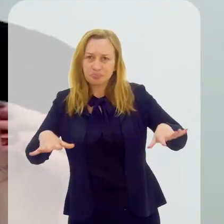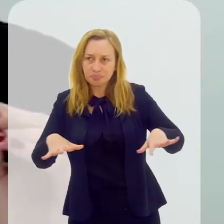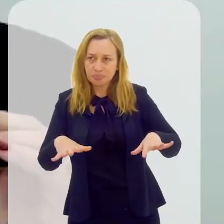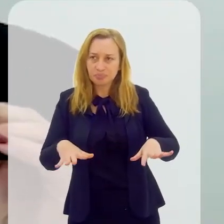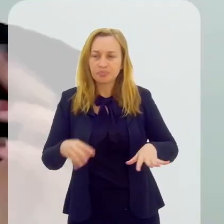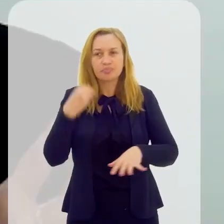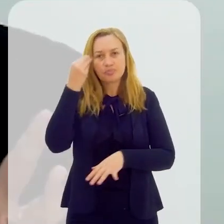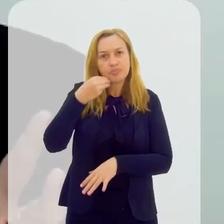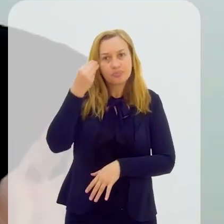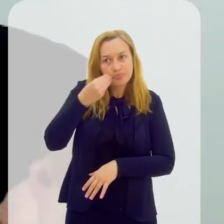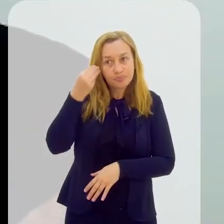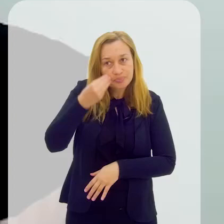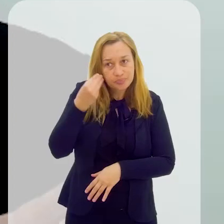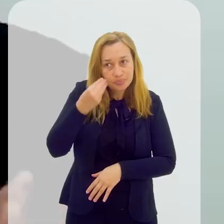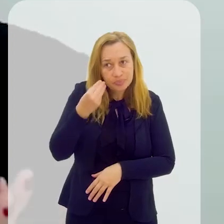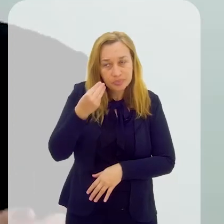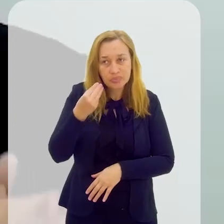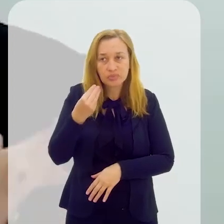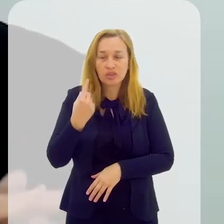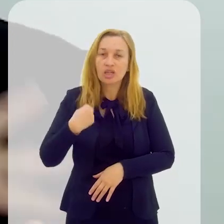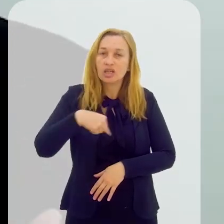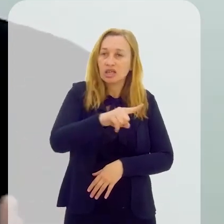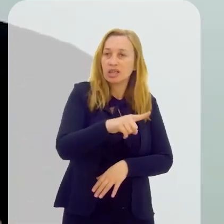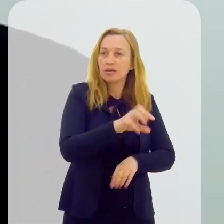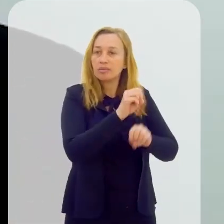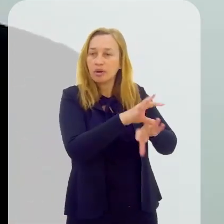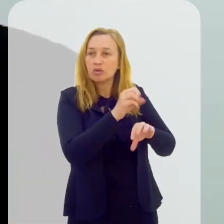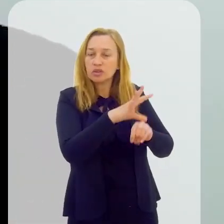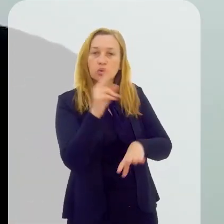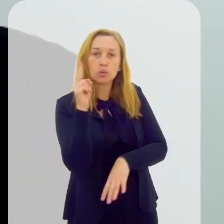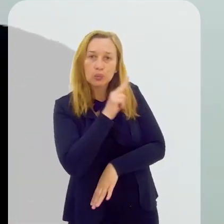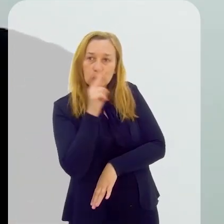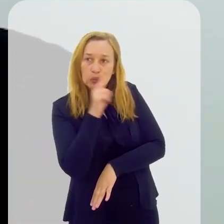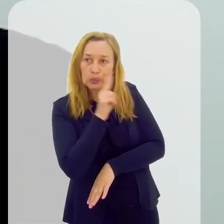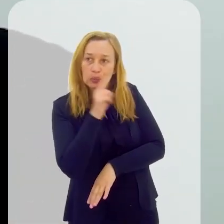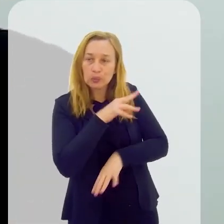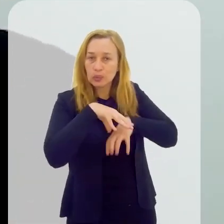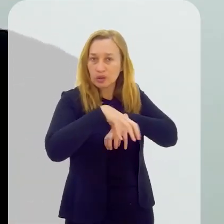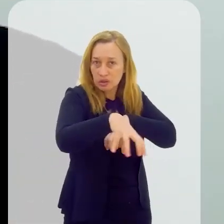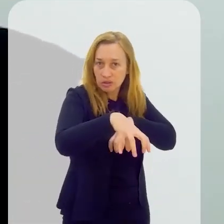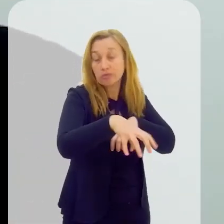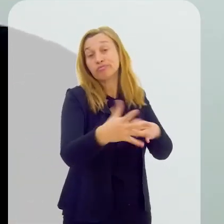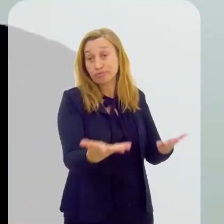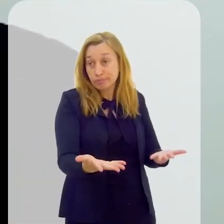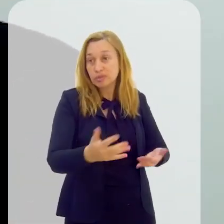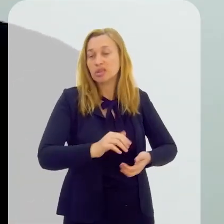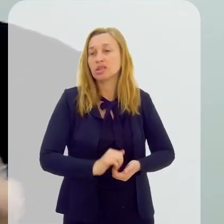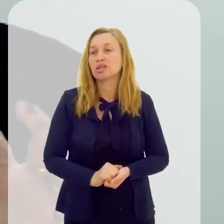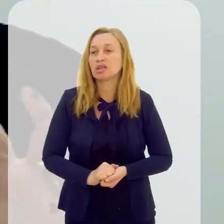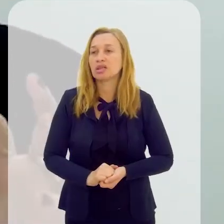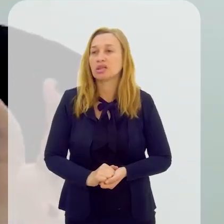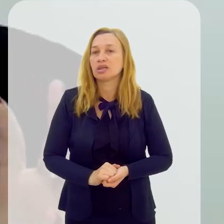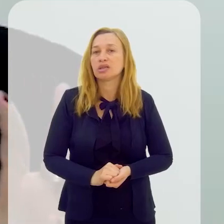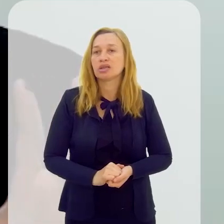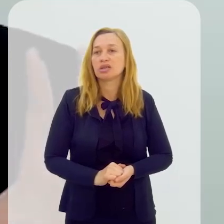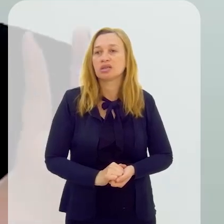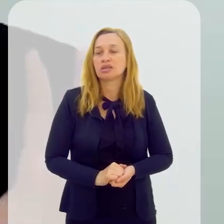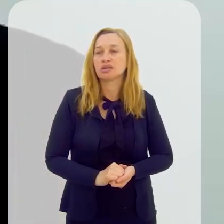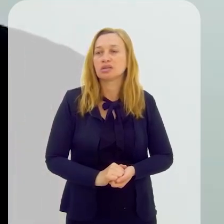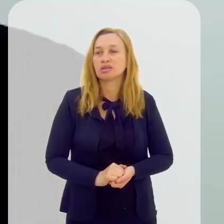da pandemia, né? Da experiência que foi ir para o ensino emergencial à distância, né?